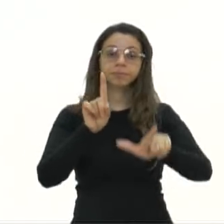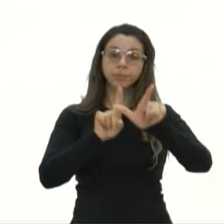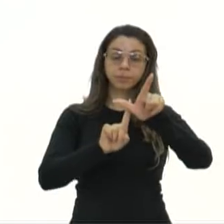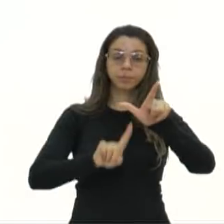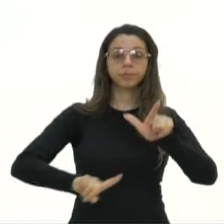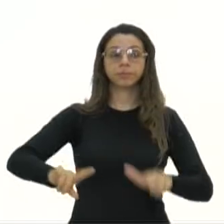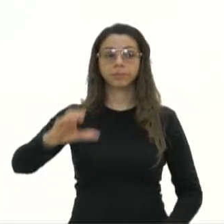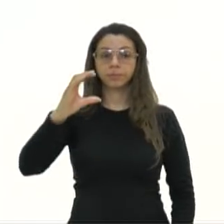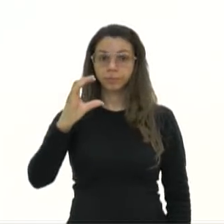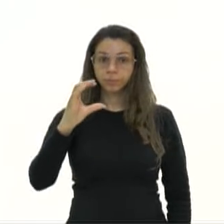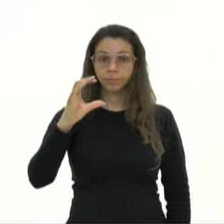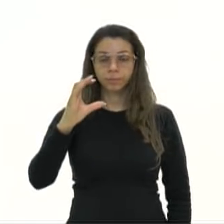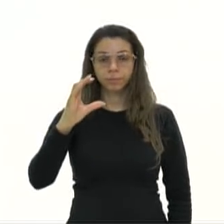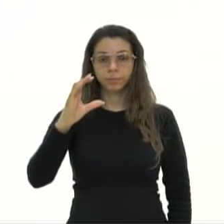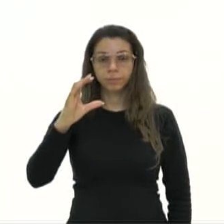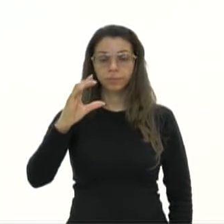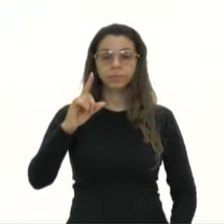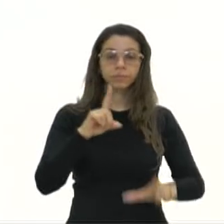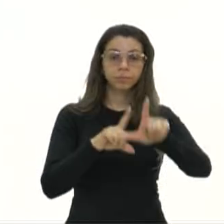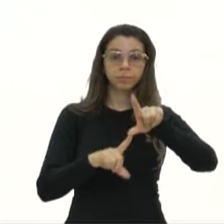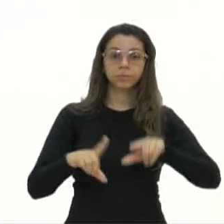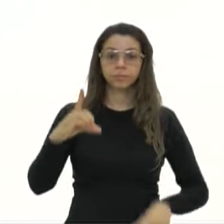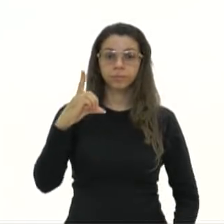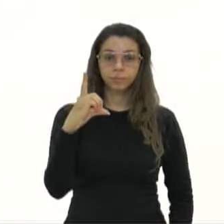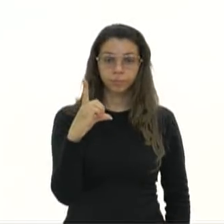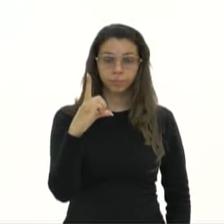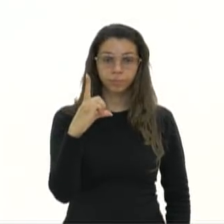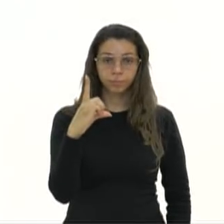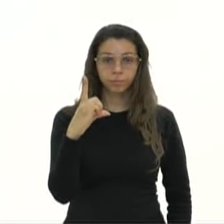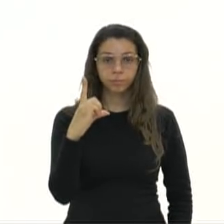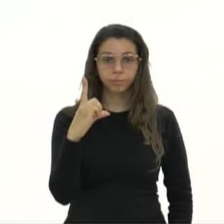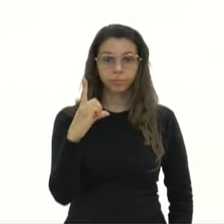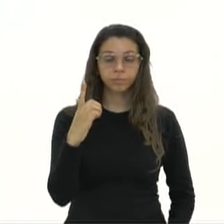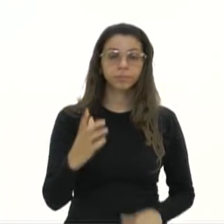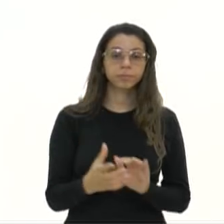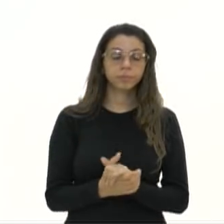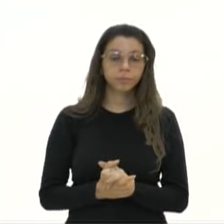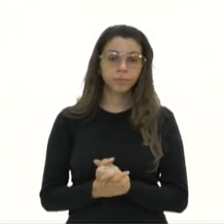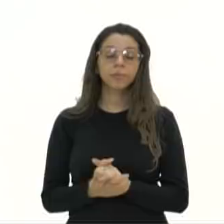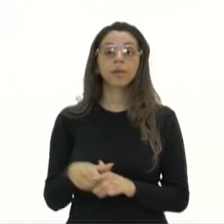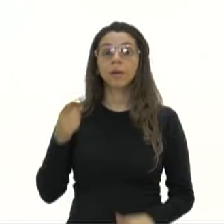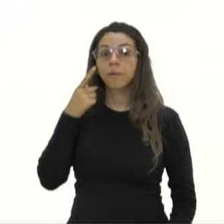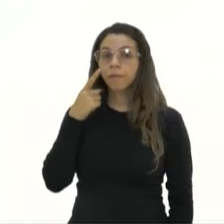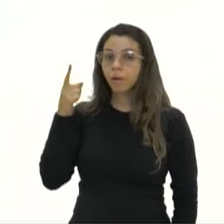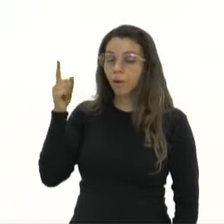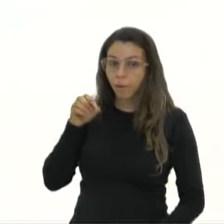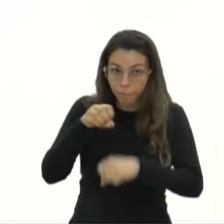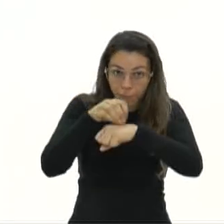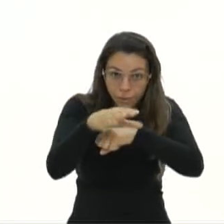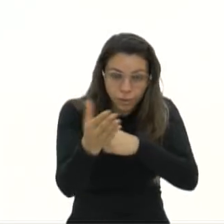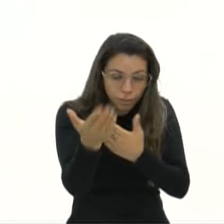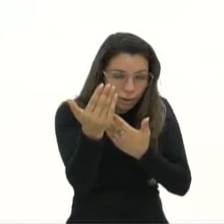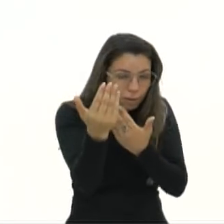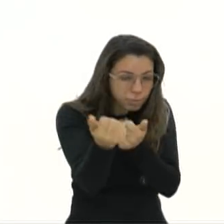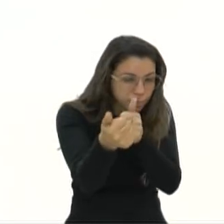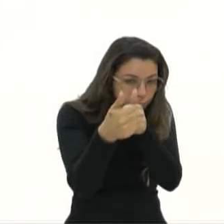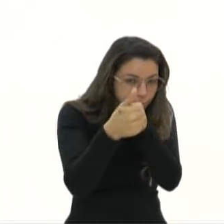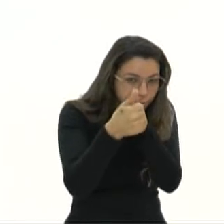do astigmatismo. E da letra D, glaucoma. Dá uma olhadinha, vou dar uma dica para você, vem cá